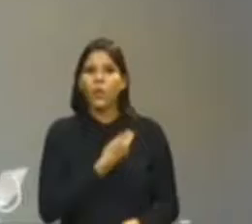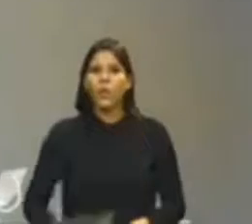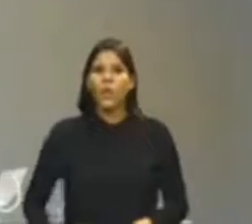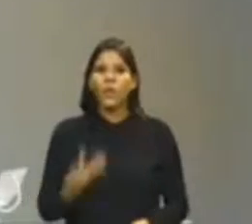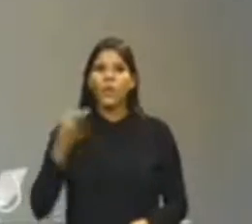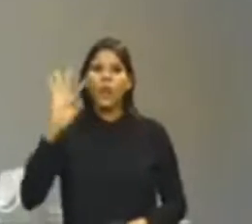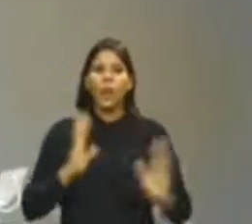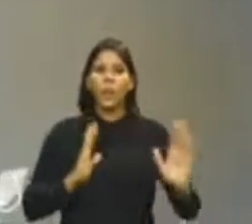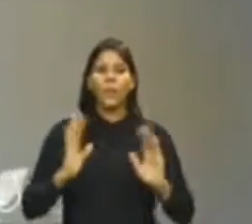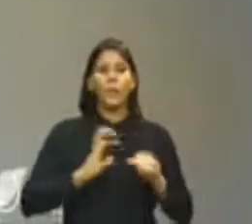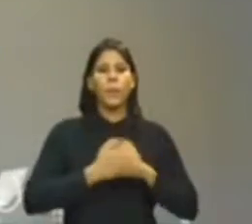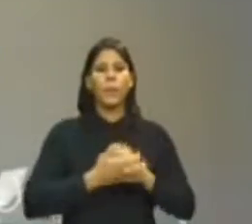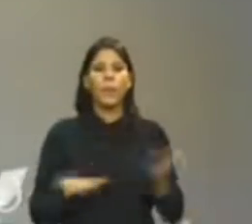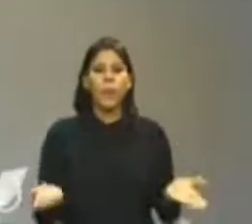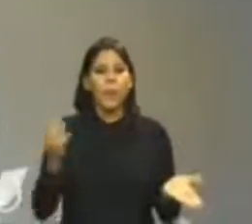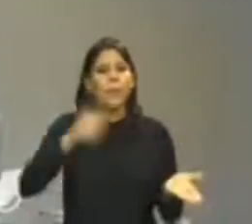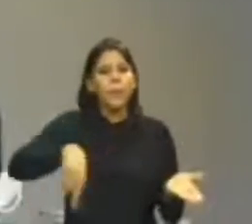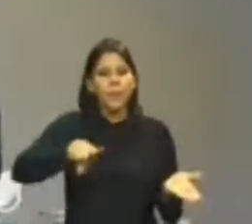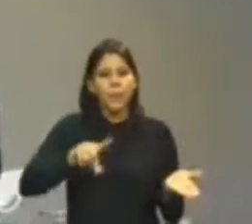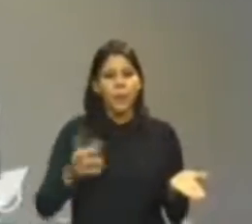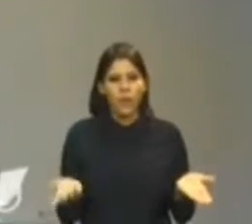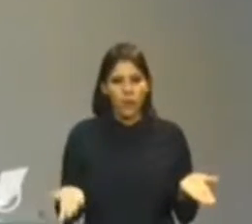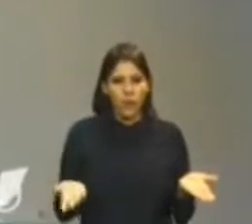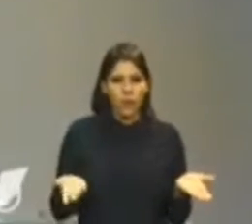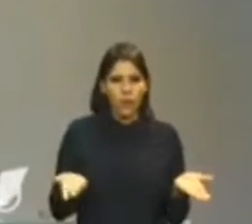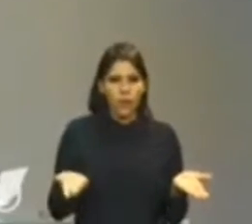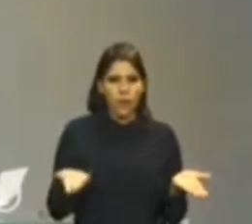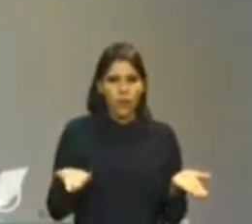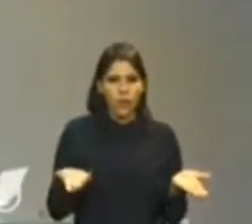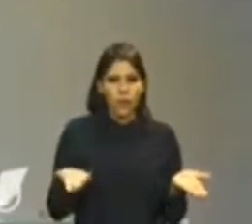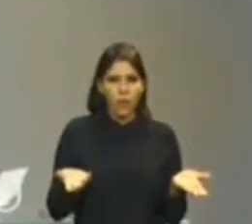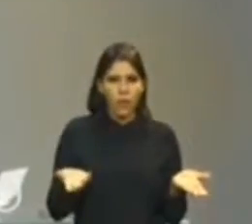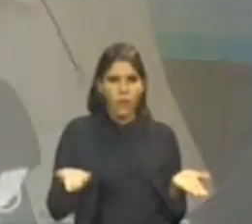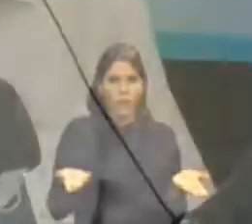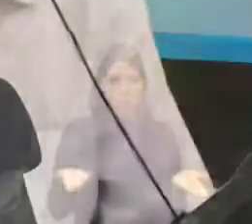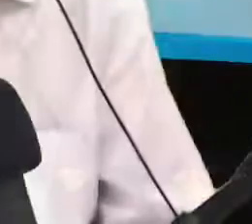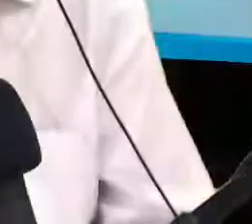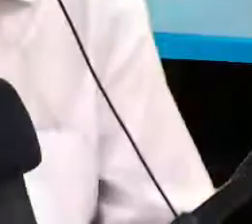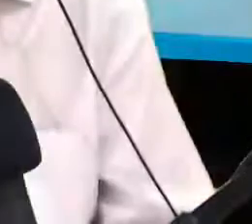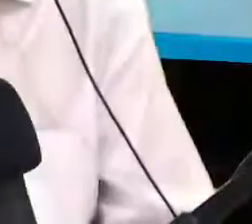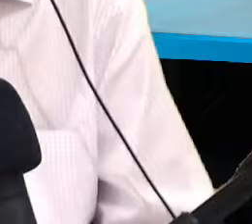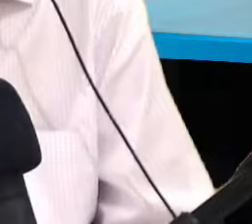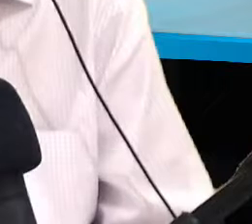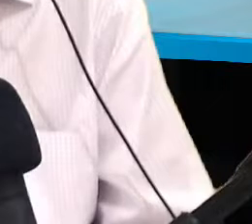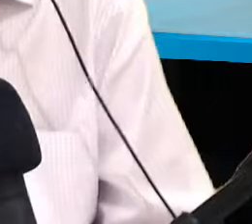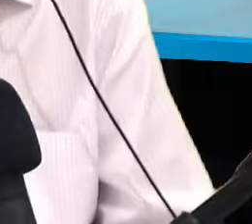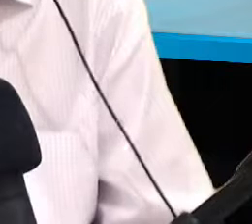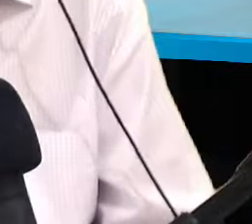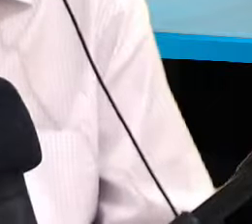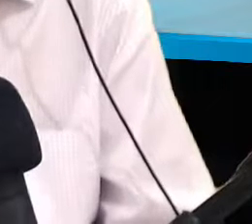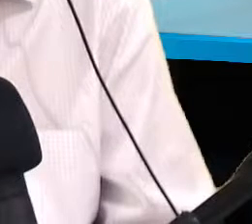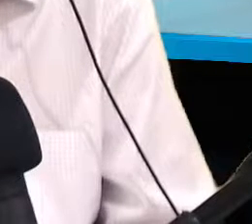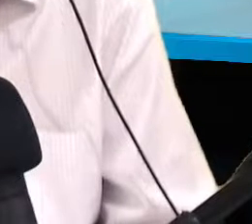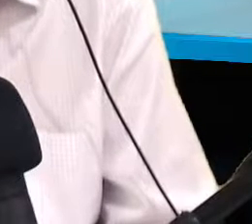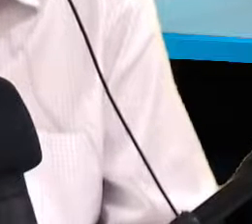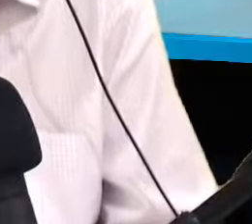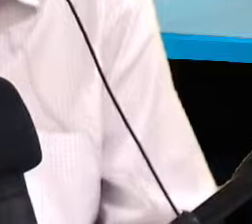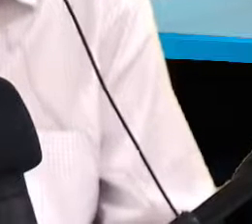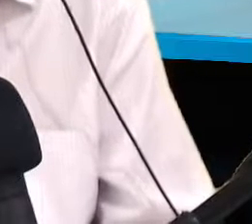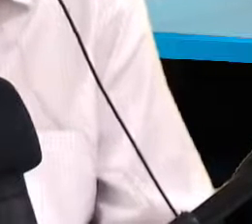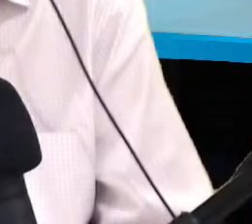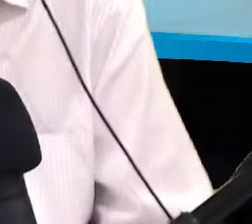durante a pandemia. E o que foi que eles receberam do governo estadual. Muito bem, quem veio a socorro, ou quem